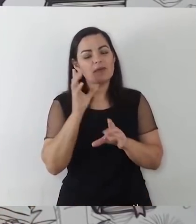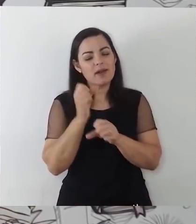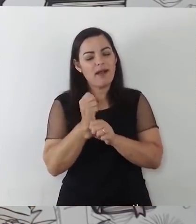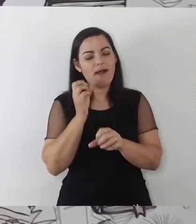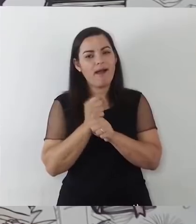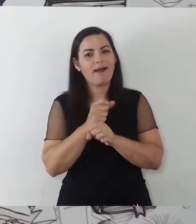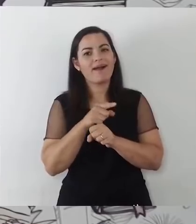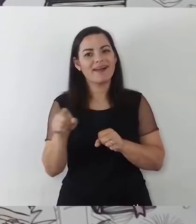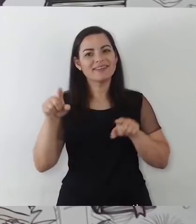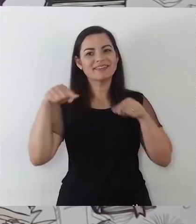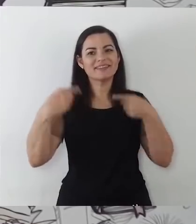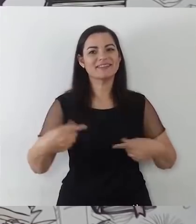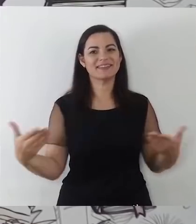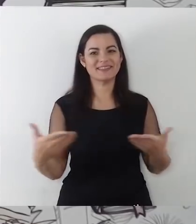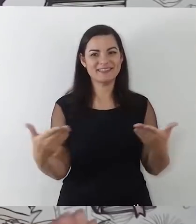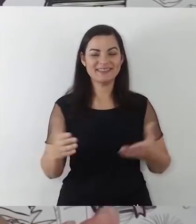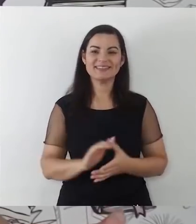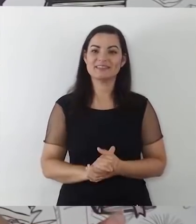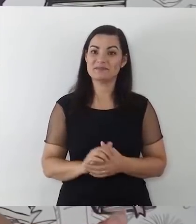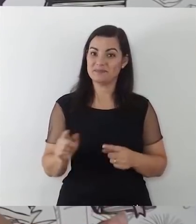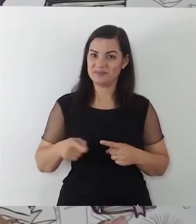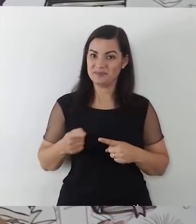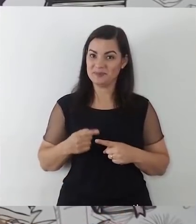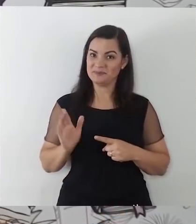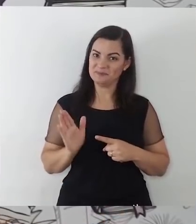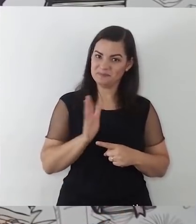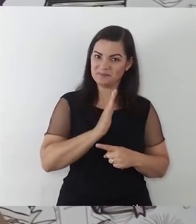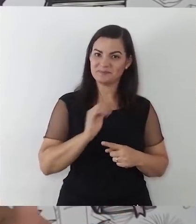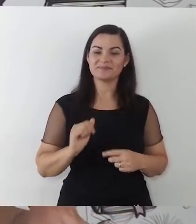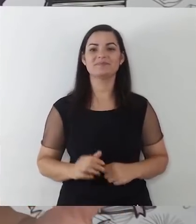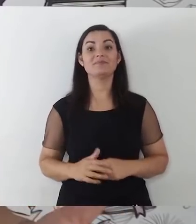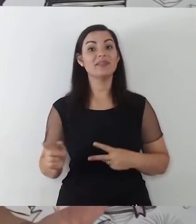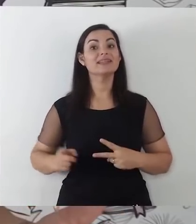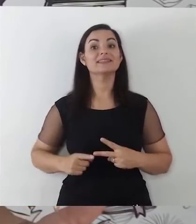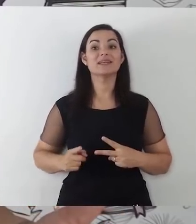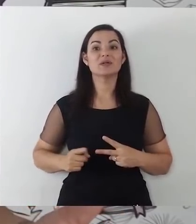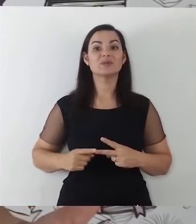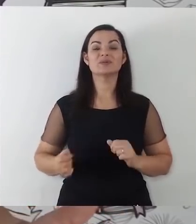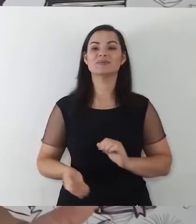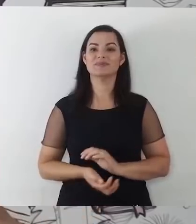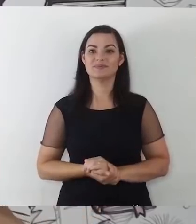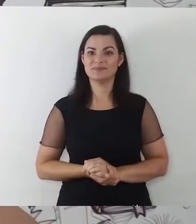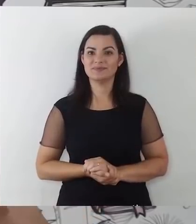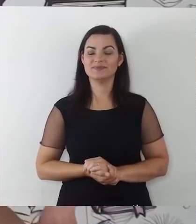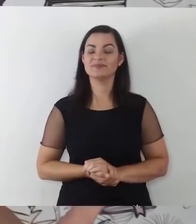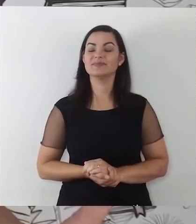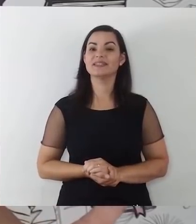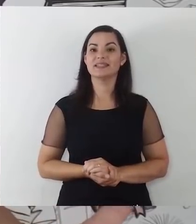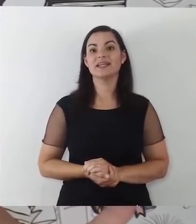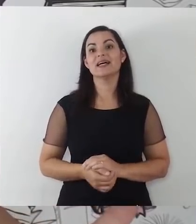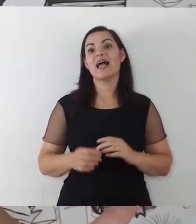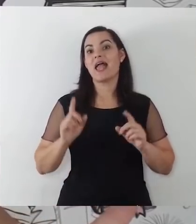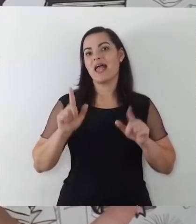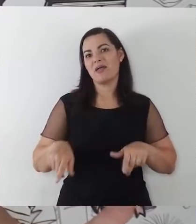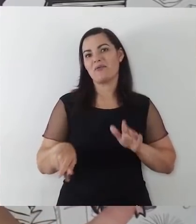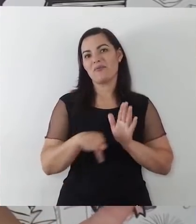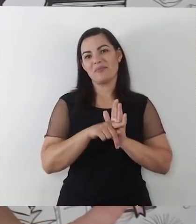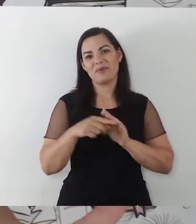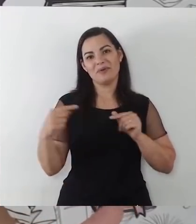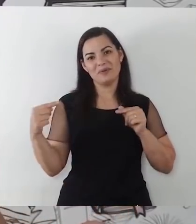O 1, 3 e o 4 é um M. O 1 só, o ponto